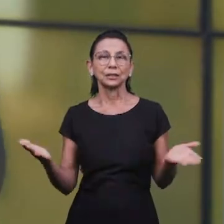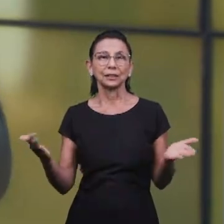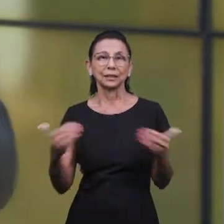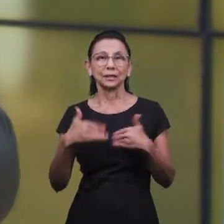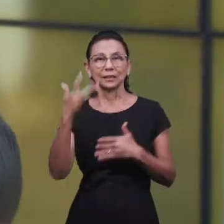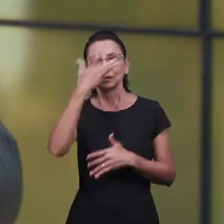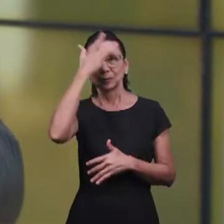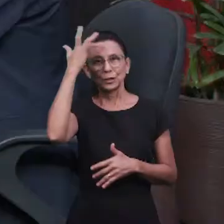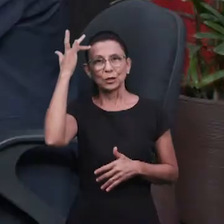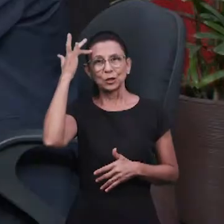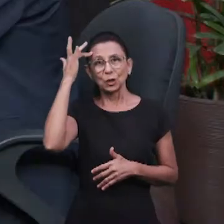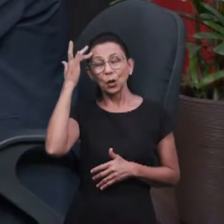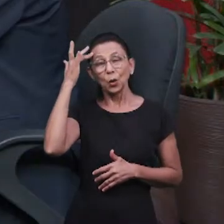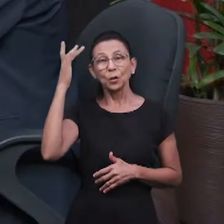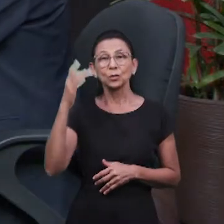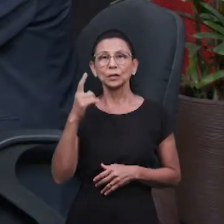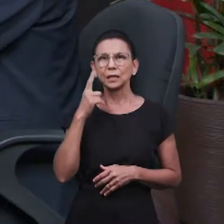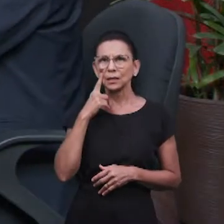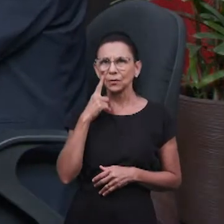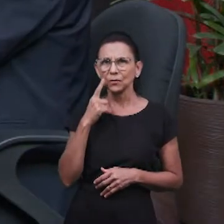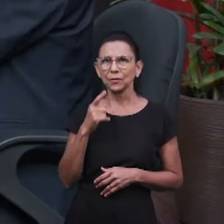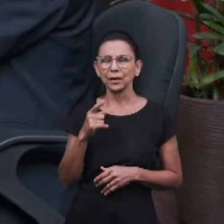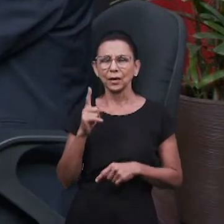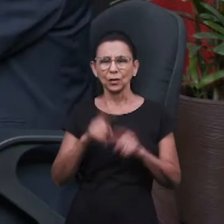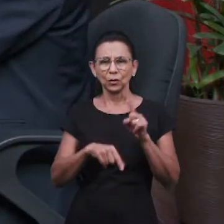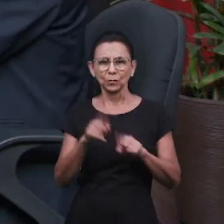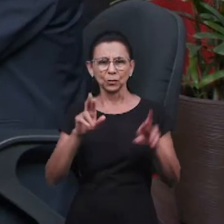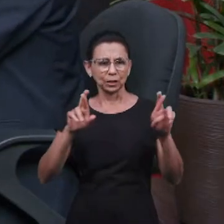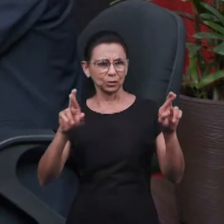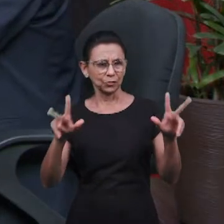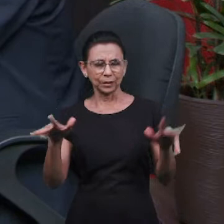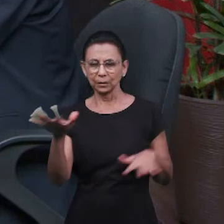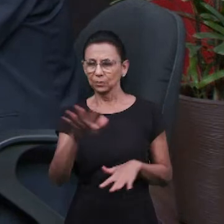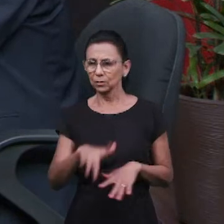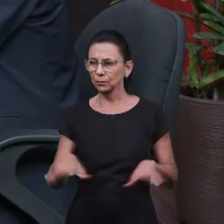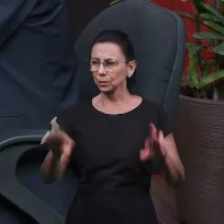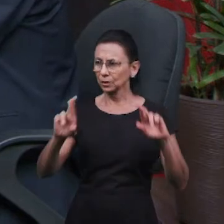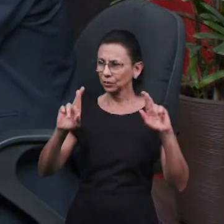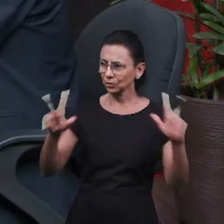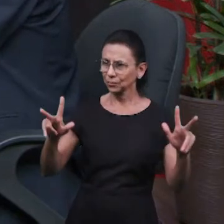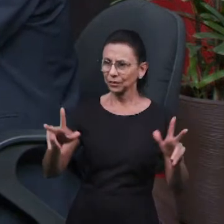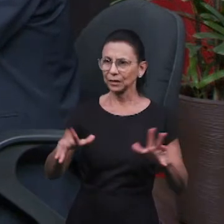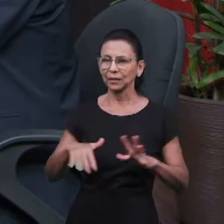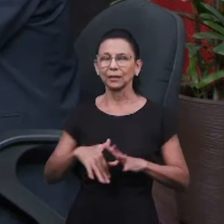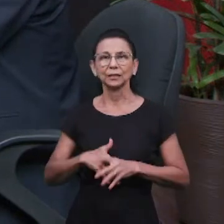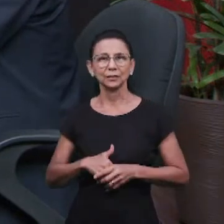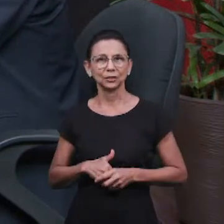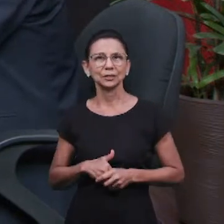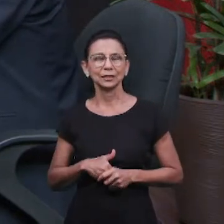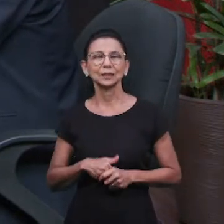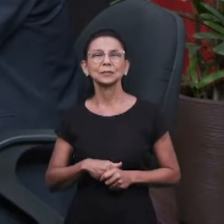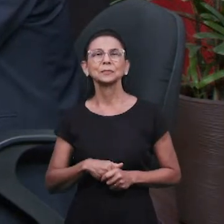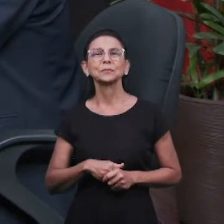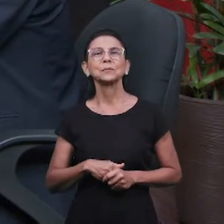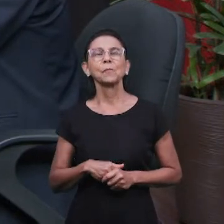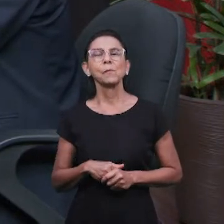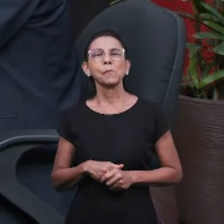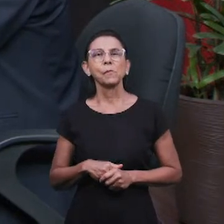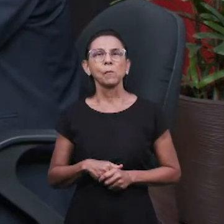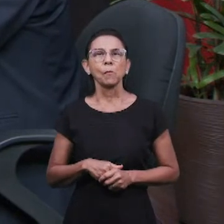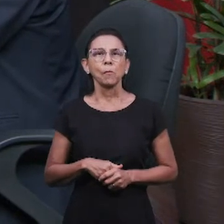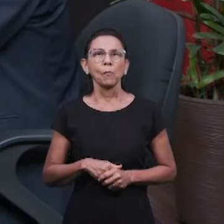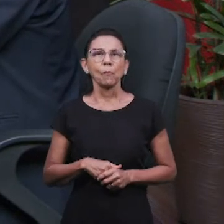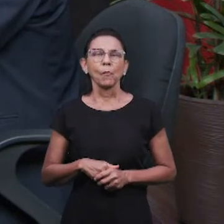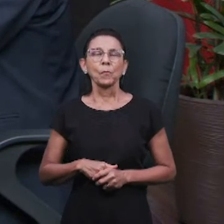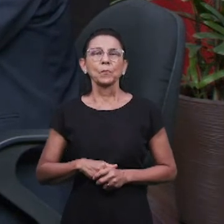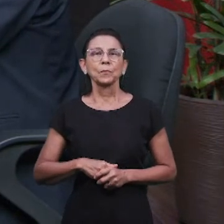um movimento diferente, um objeto diferente, tudo novo para ele. É um ambiente diferente para ele, né? Inclusive, a semana, Rosi, eu estou tendo muita experiência